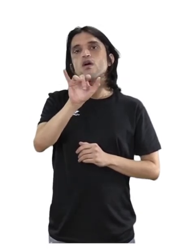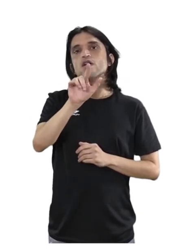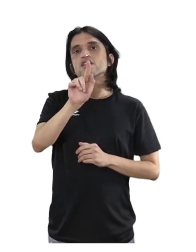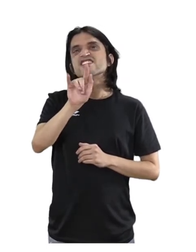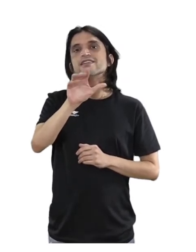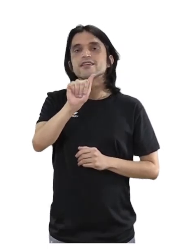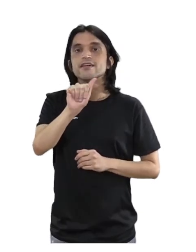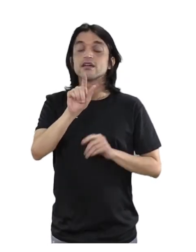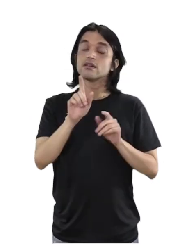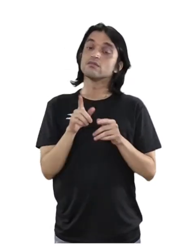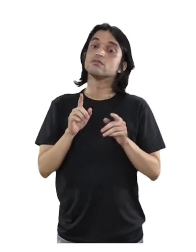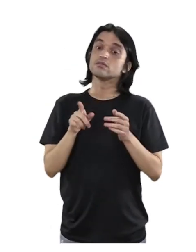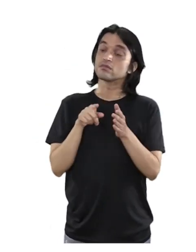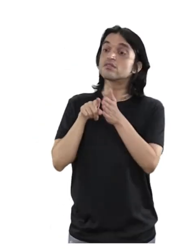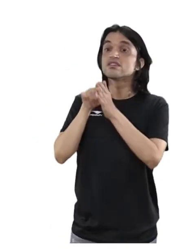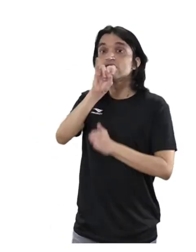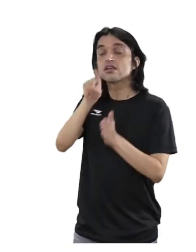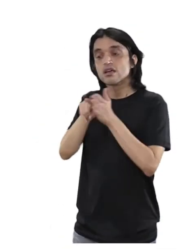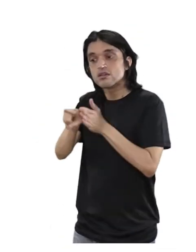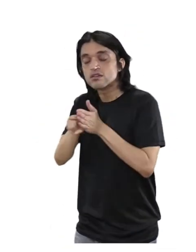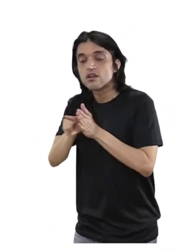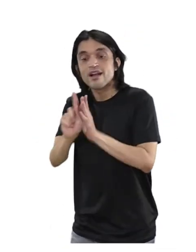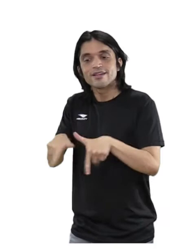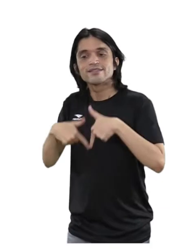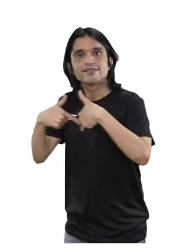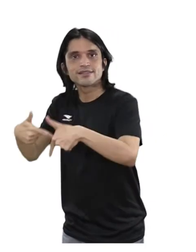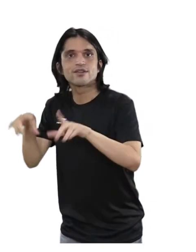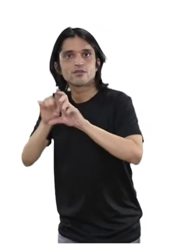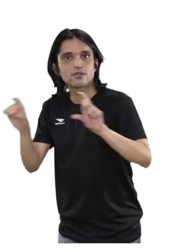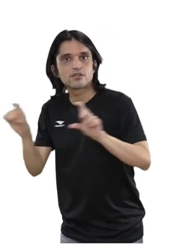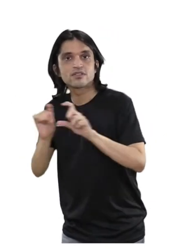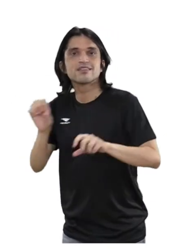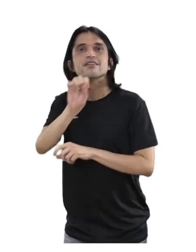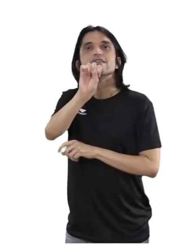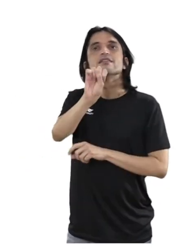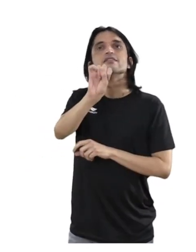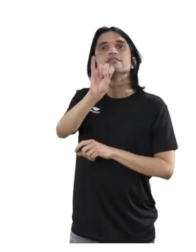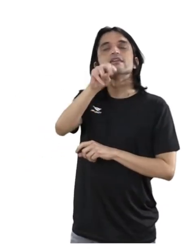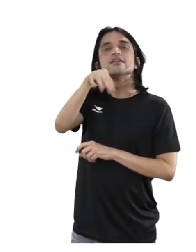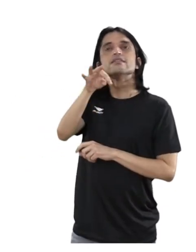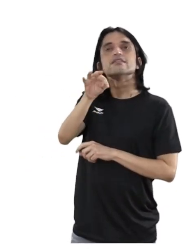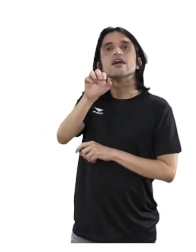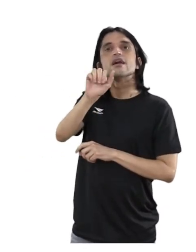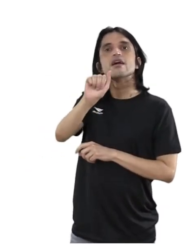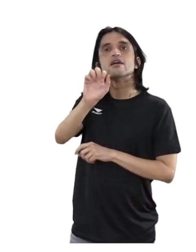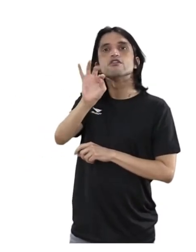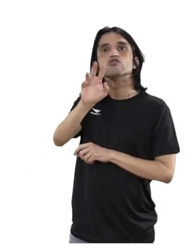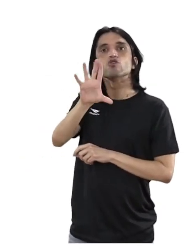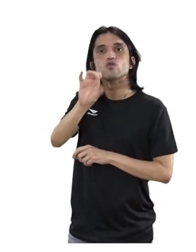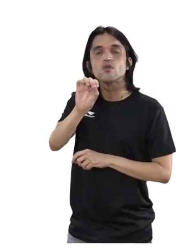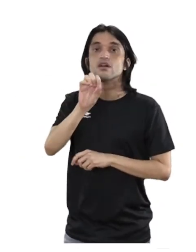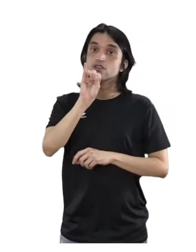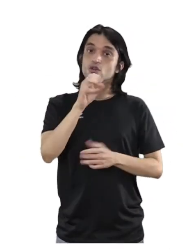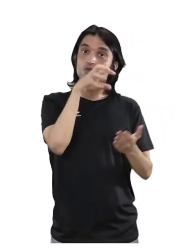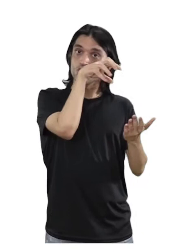na oração, surge a análise sintática. Os termos sintáticos que têm o núcleo expresso por um substantivo ou